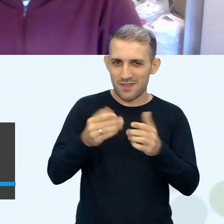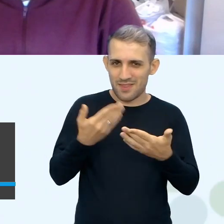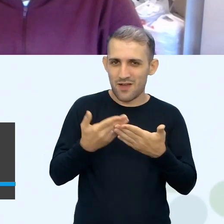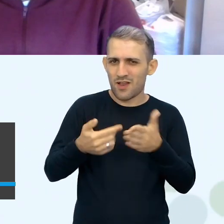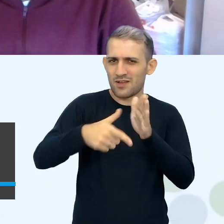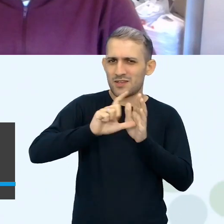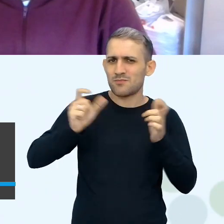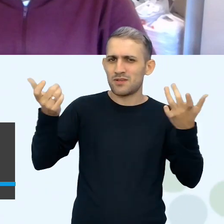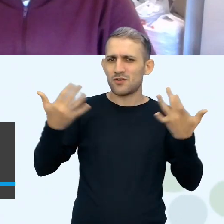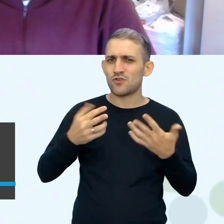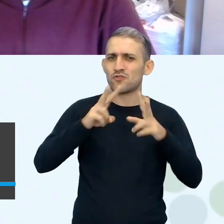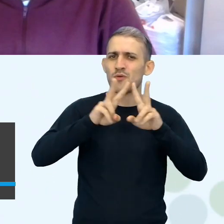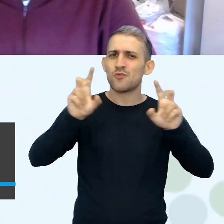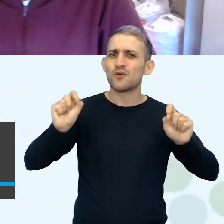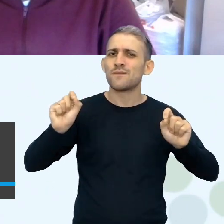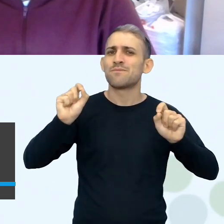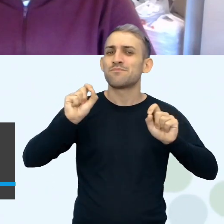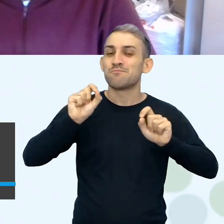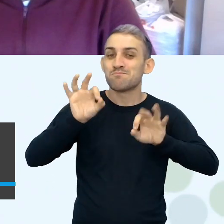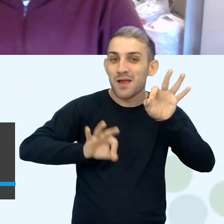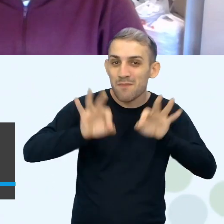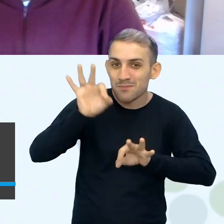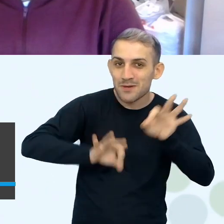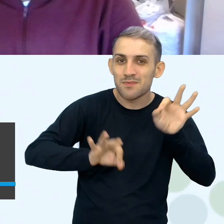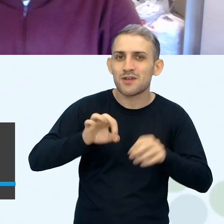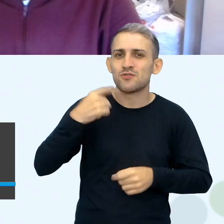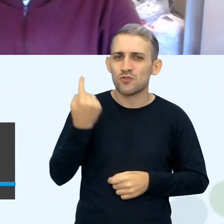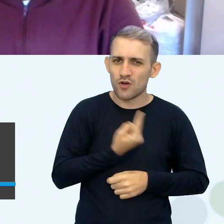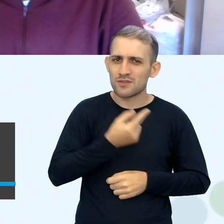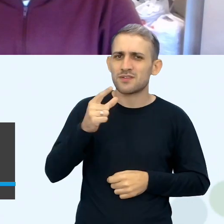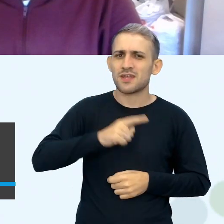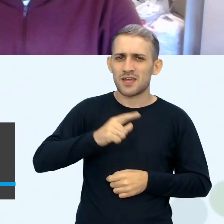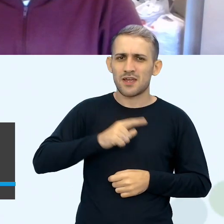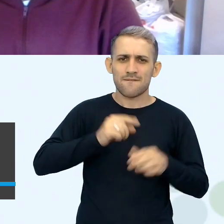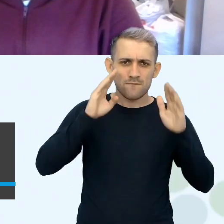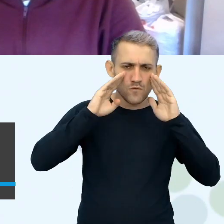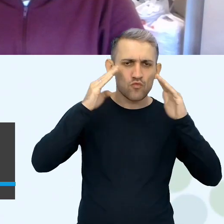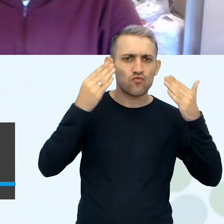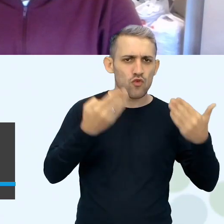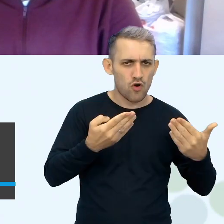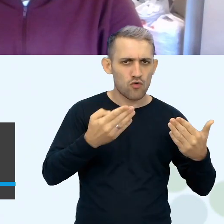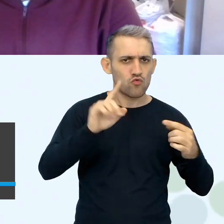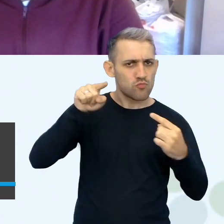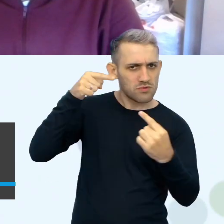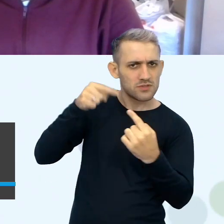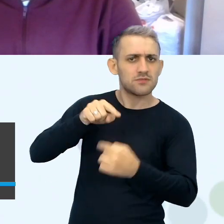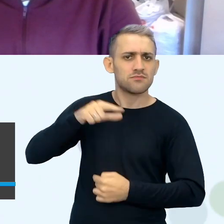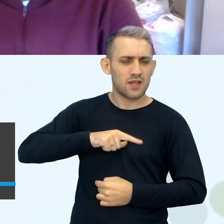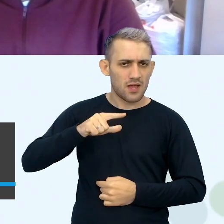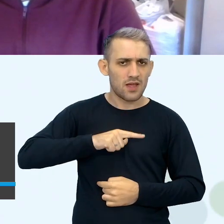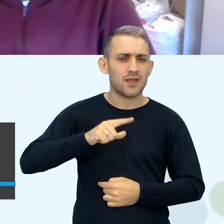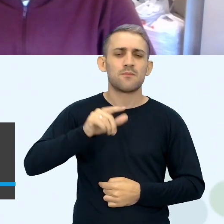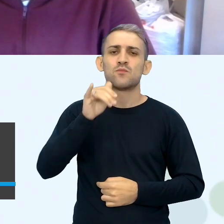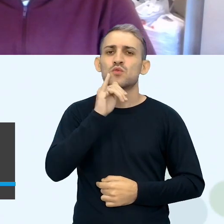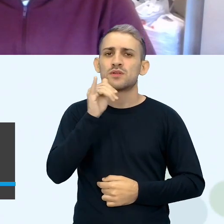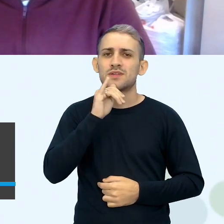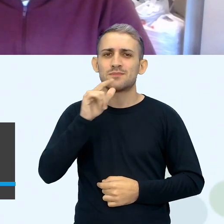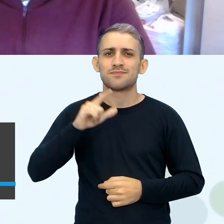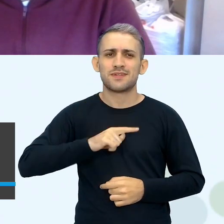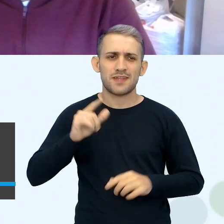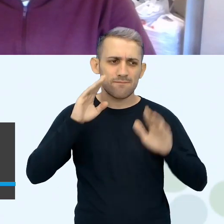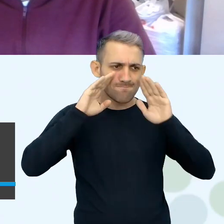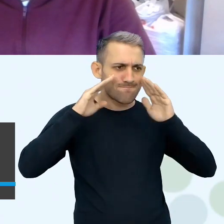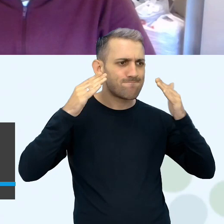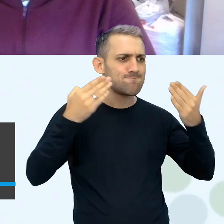falou, da questão do planejamento, né? Que você tem um objeto, aliás, você tem um objetivo, você tem um alvo